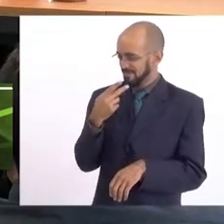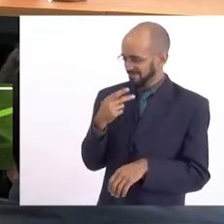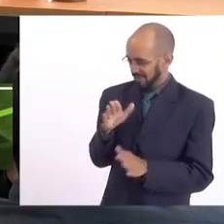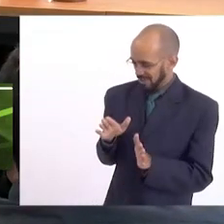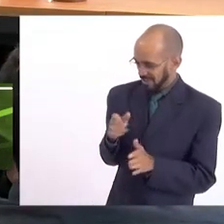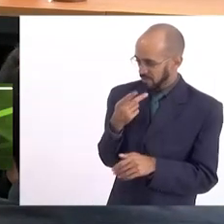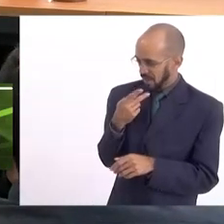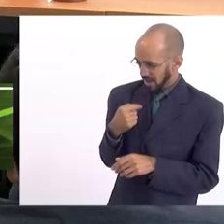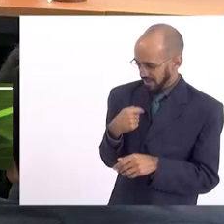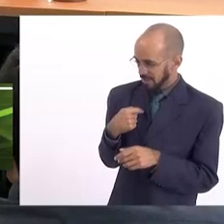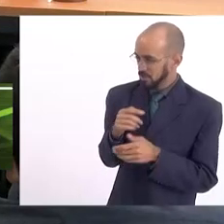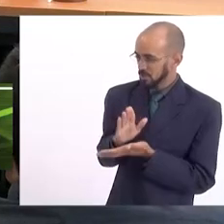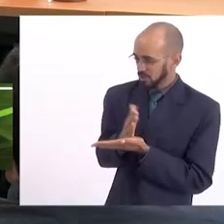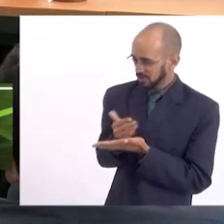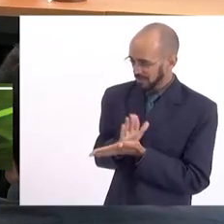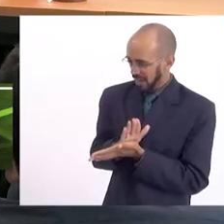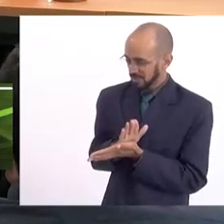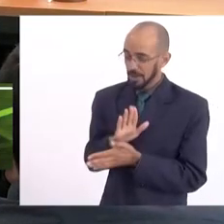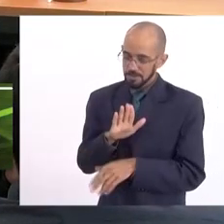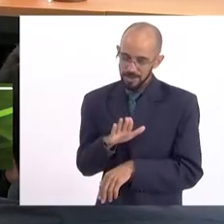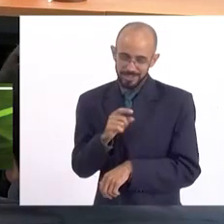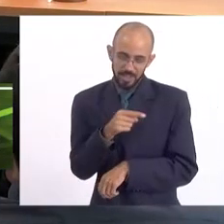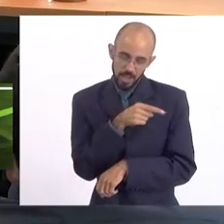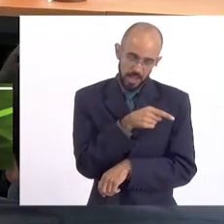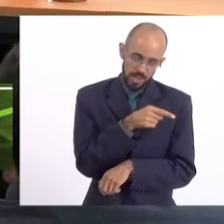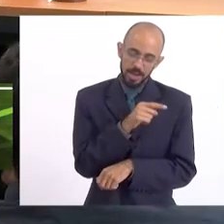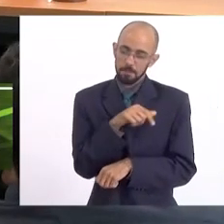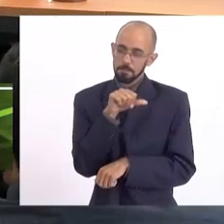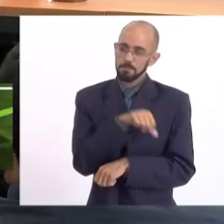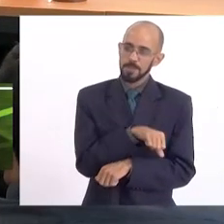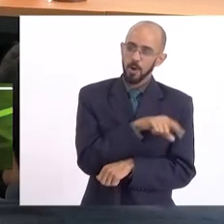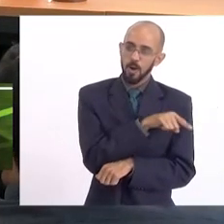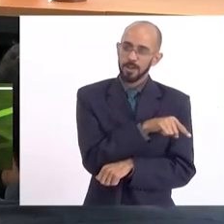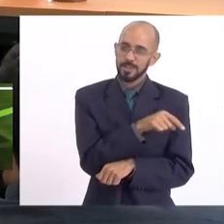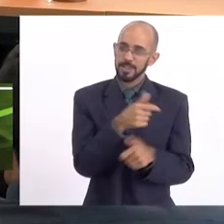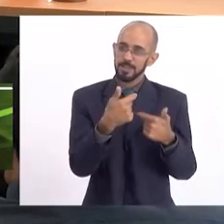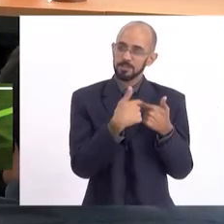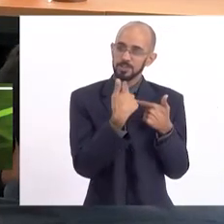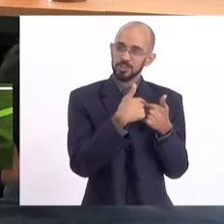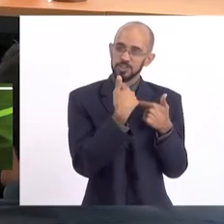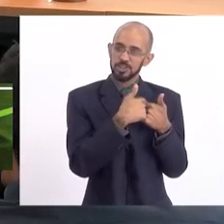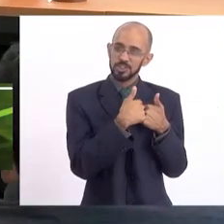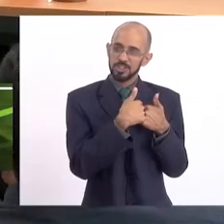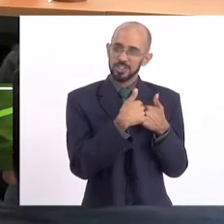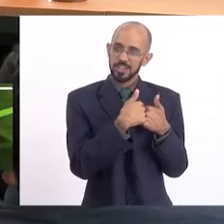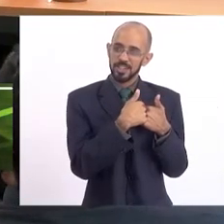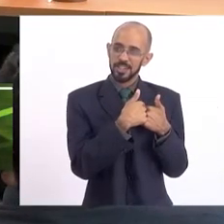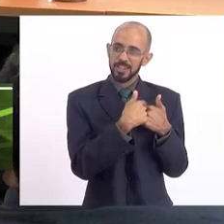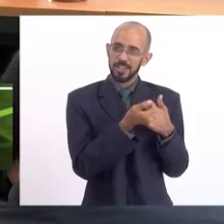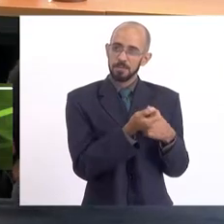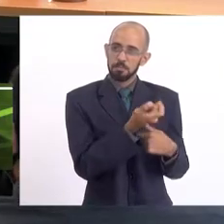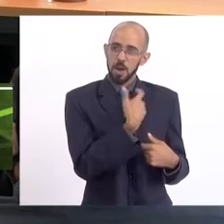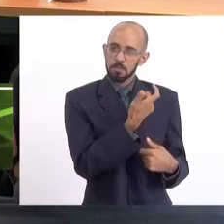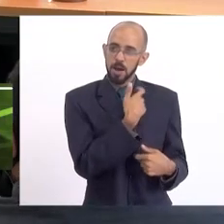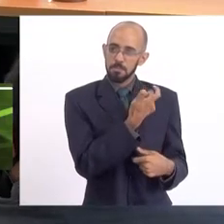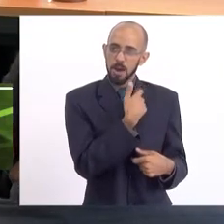até aceito, eu tô perturbado, mas ele é o mais de todo e dá bronca. Se eu mostrar as humilhações que eu fui submetido aqui porque